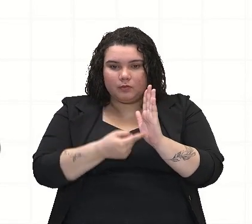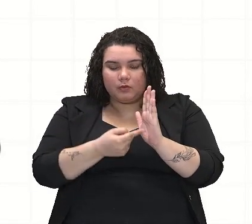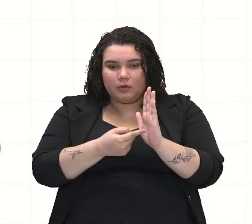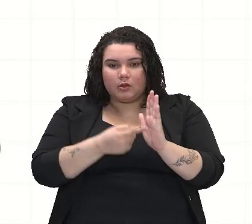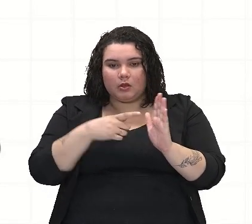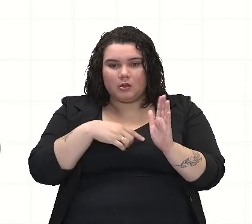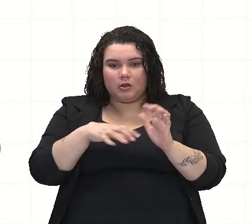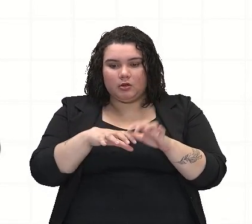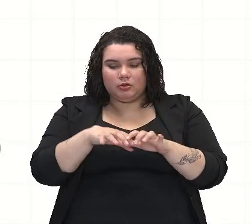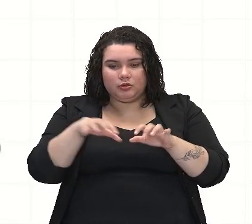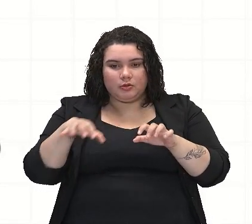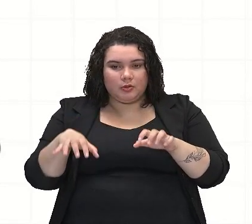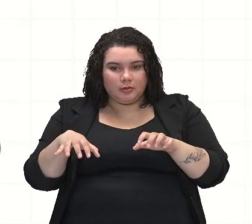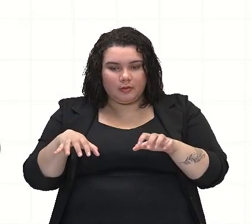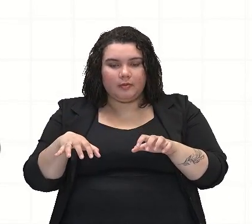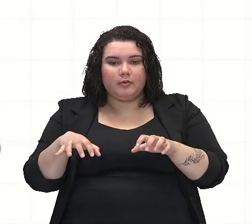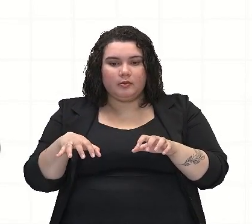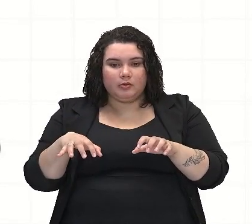vai dividir.